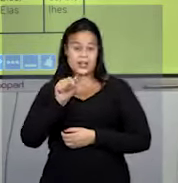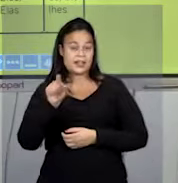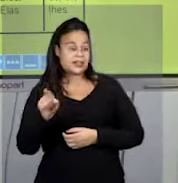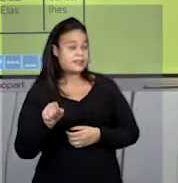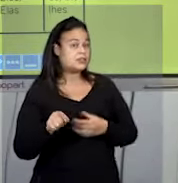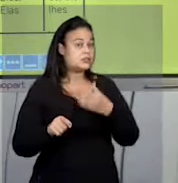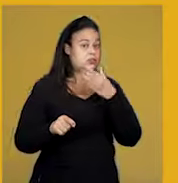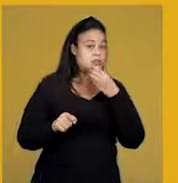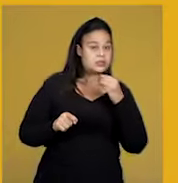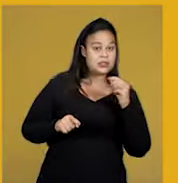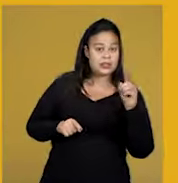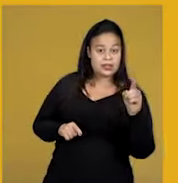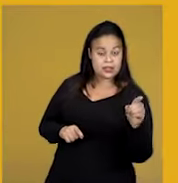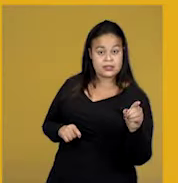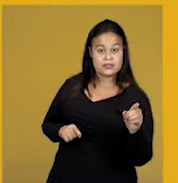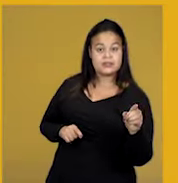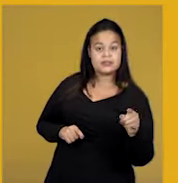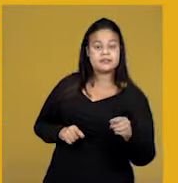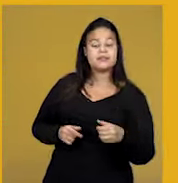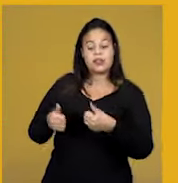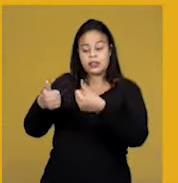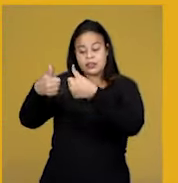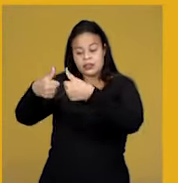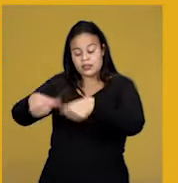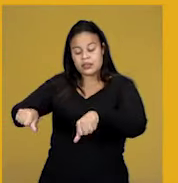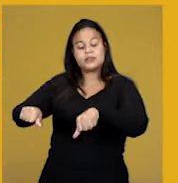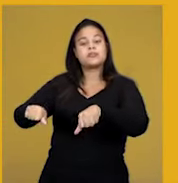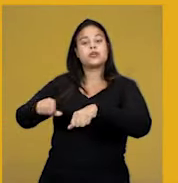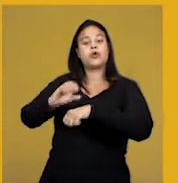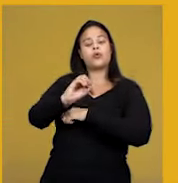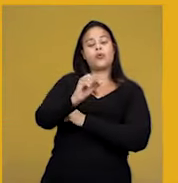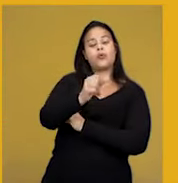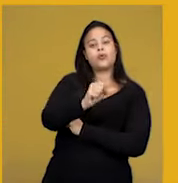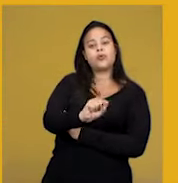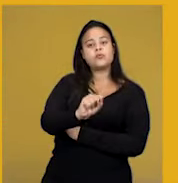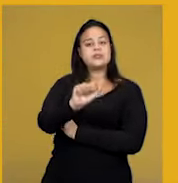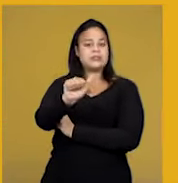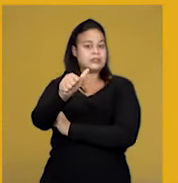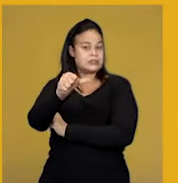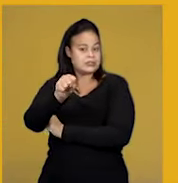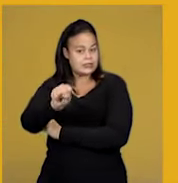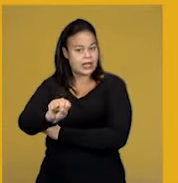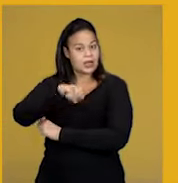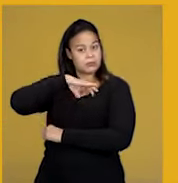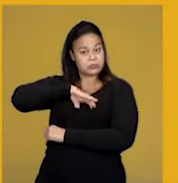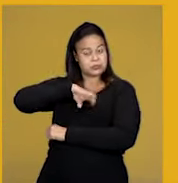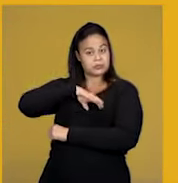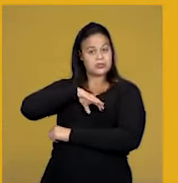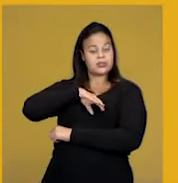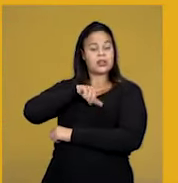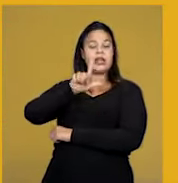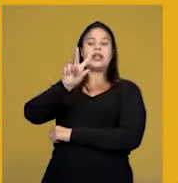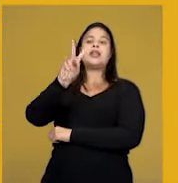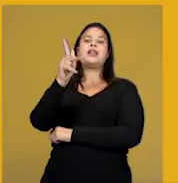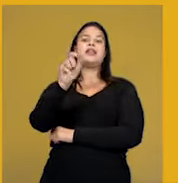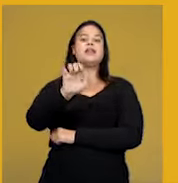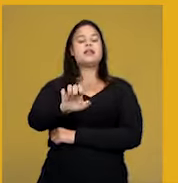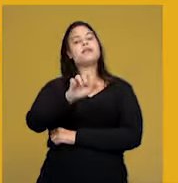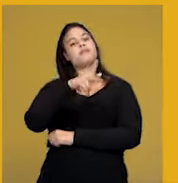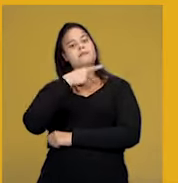os, né? Eu as deixei, eu os peguei, eu lhes falei. Mesmo